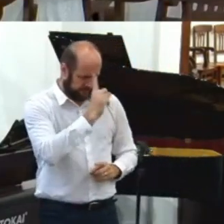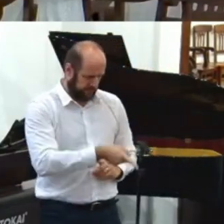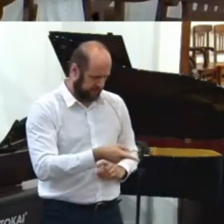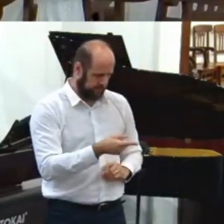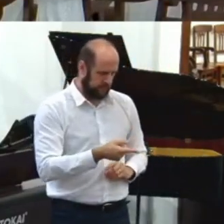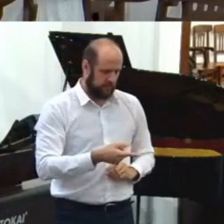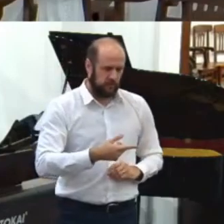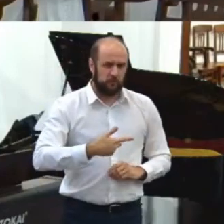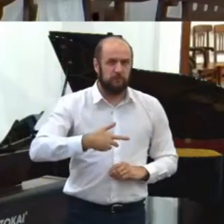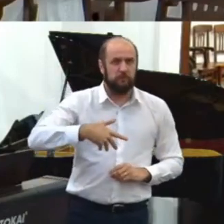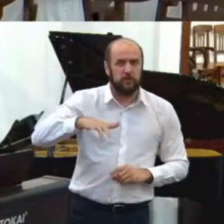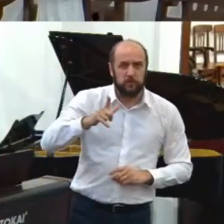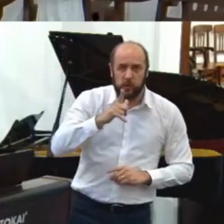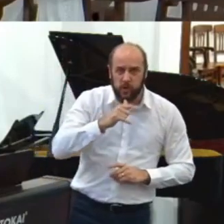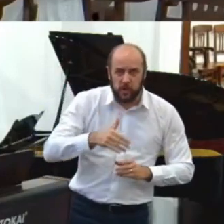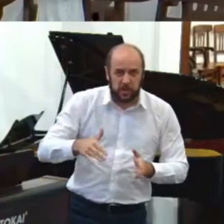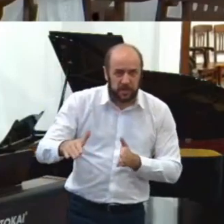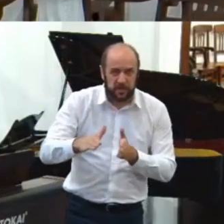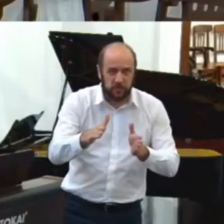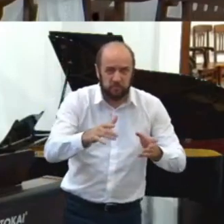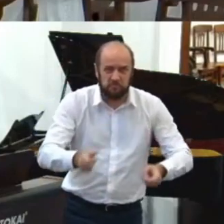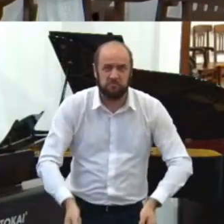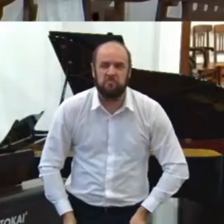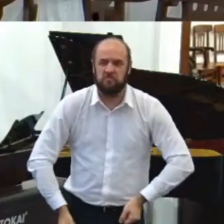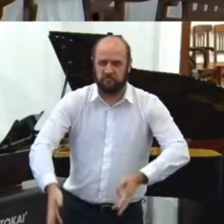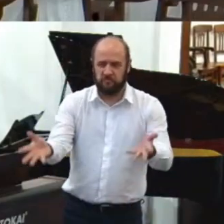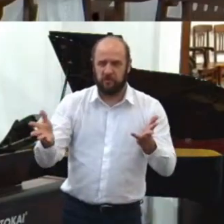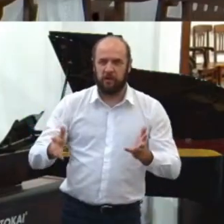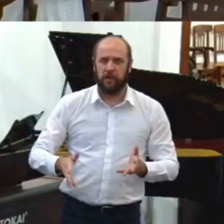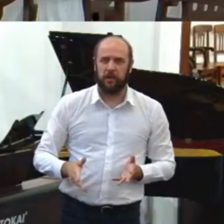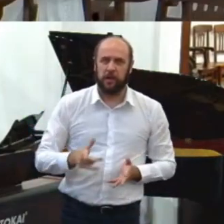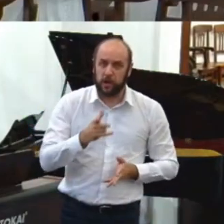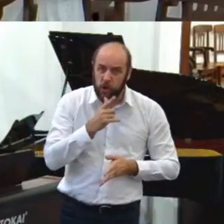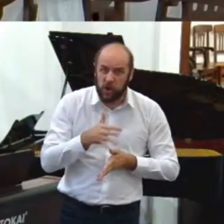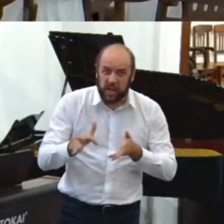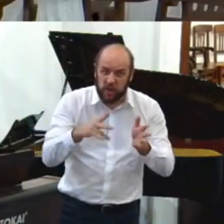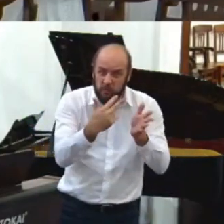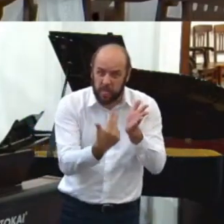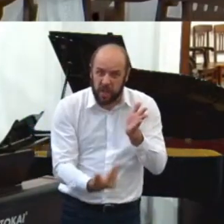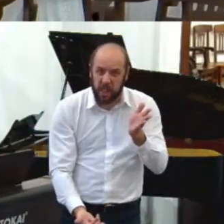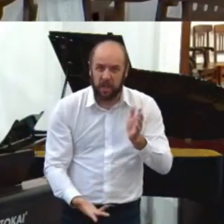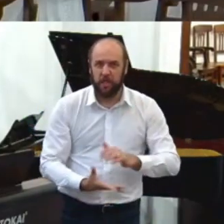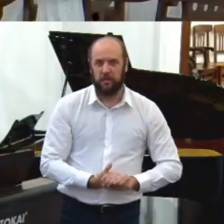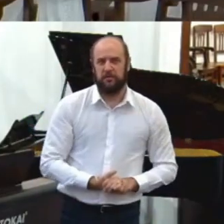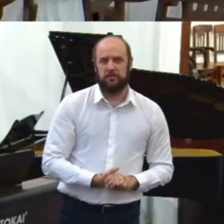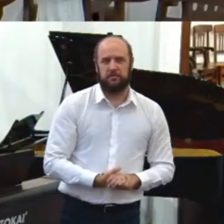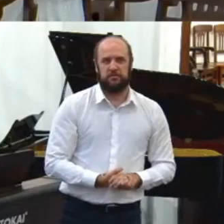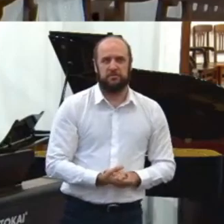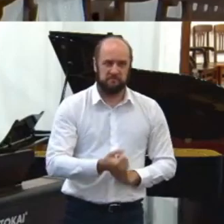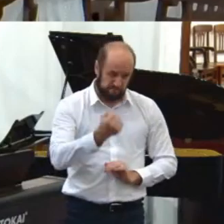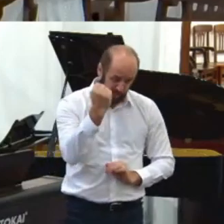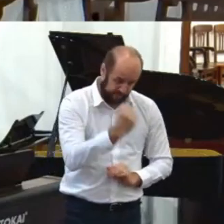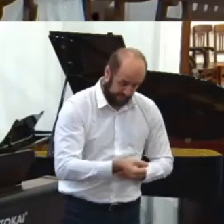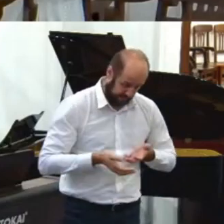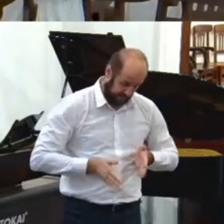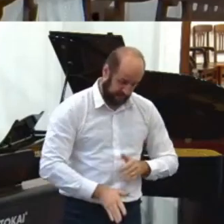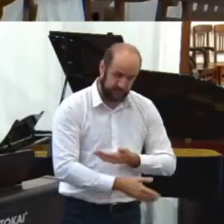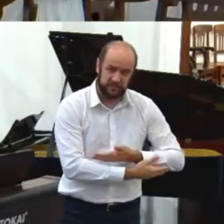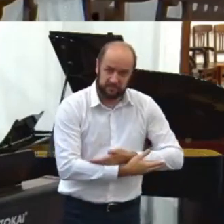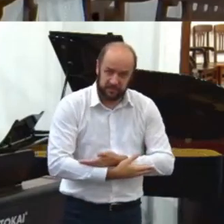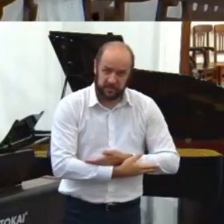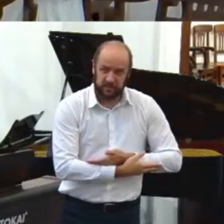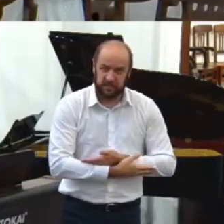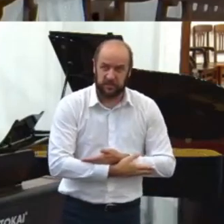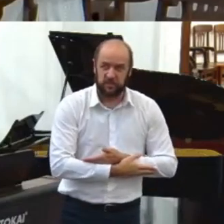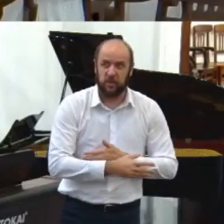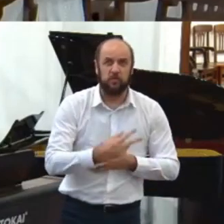Então lancem-nos no rio, afoguem-nos. Aqueles que puderem matar no parto, matem. Aqueles